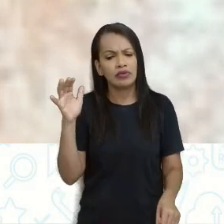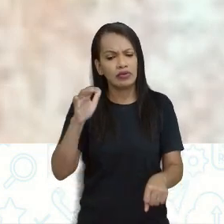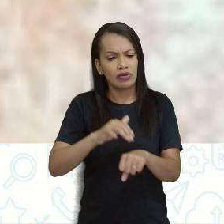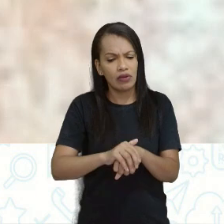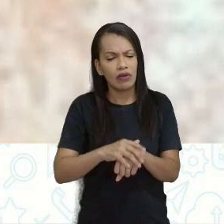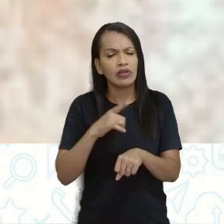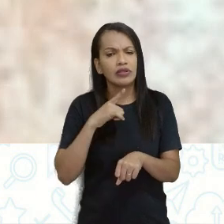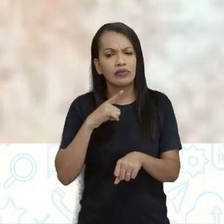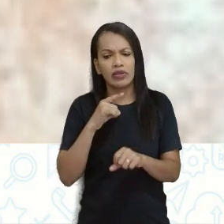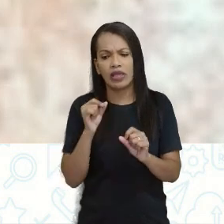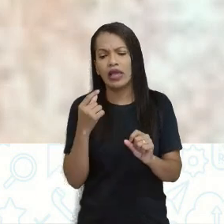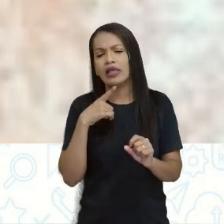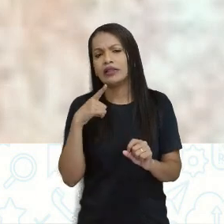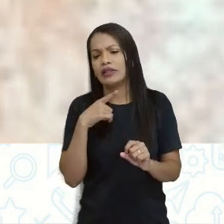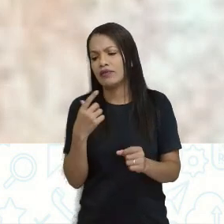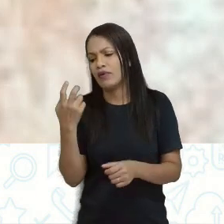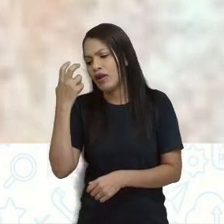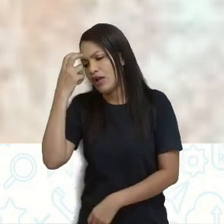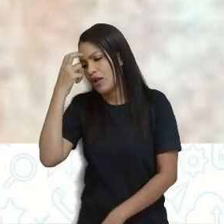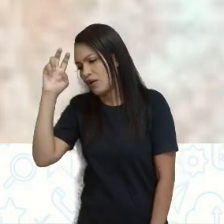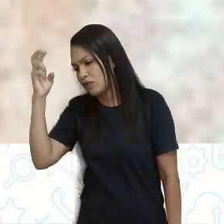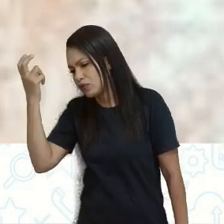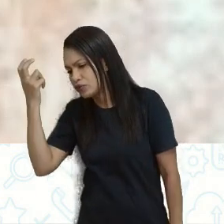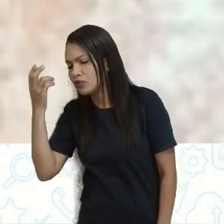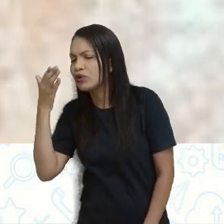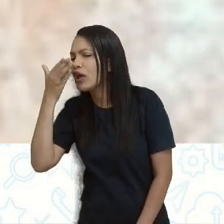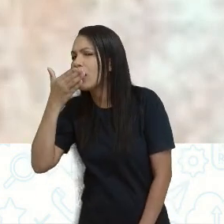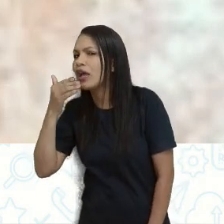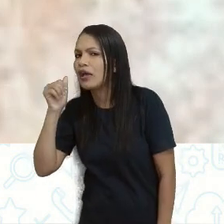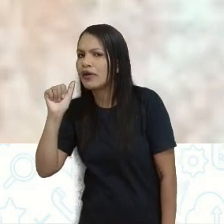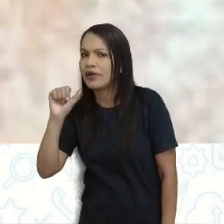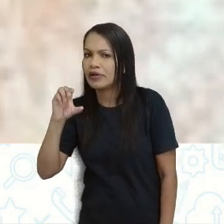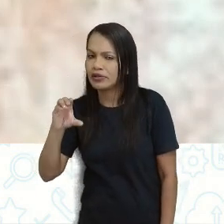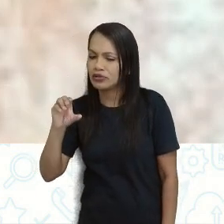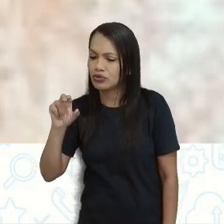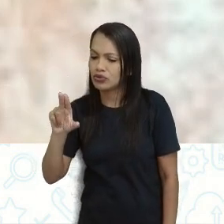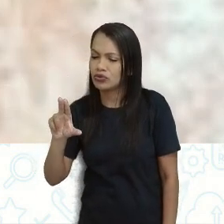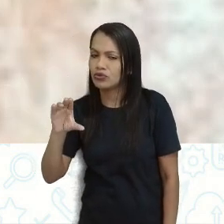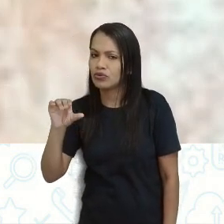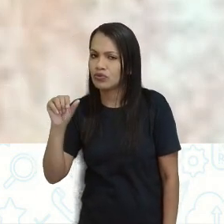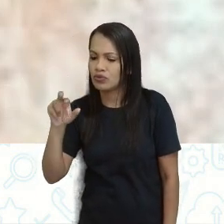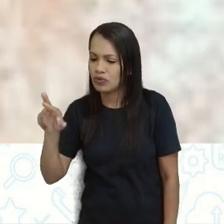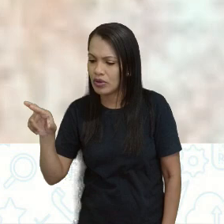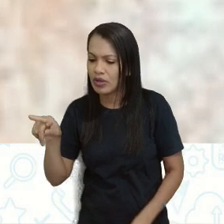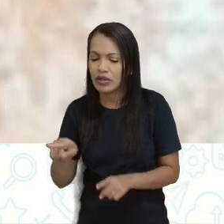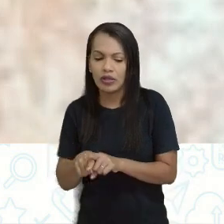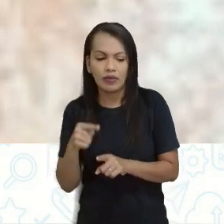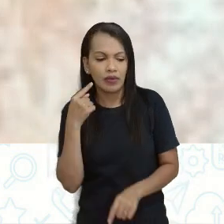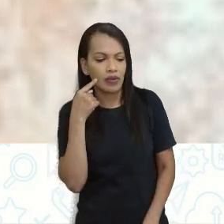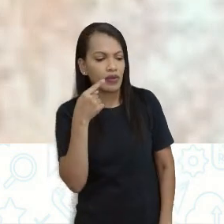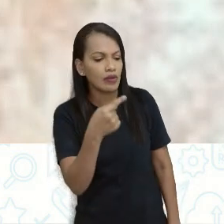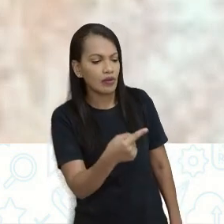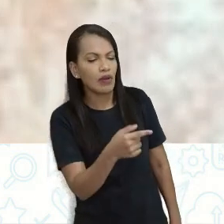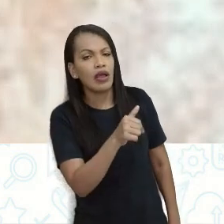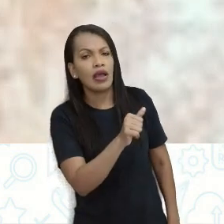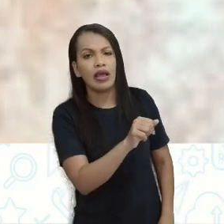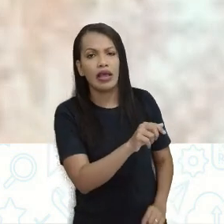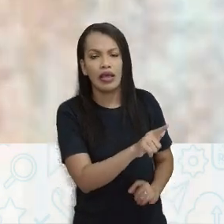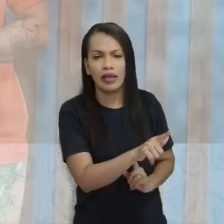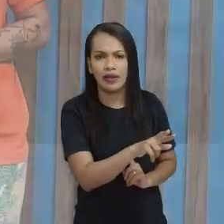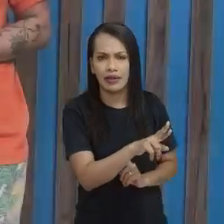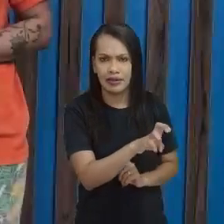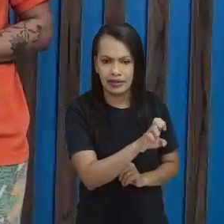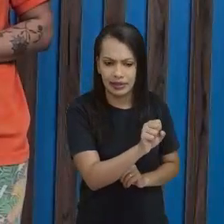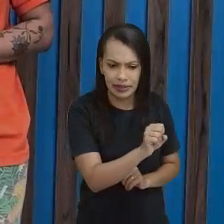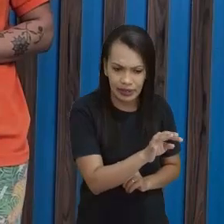de ligação entre a cultura de cana-de-açúcar da zona da mata pernambucana e os currais do Agreste e do Sertão. Vejam